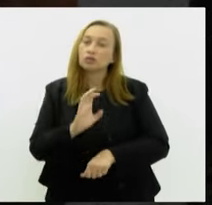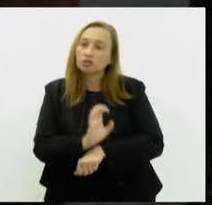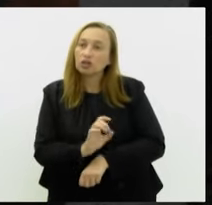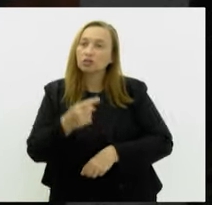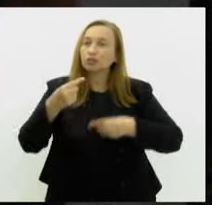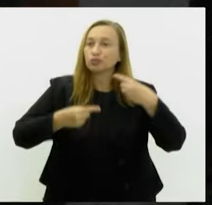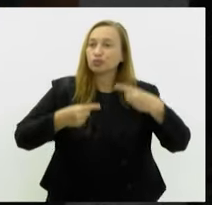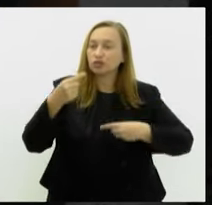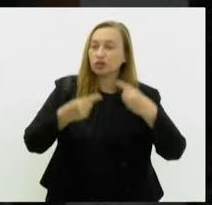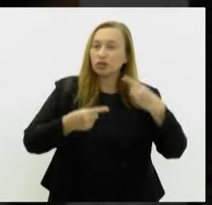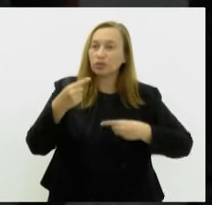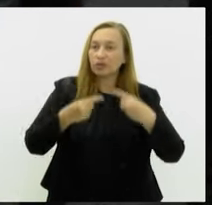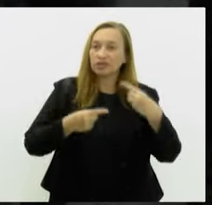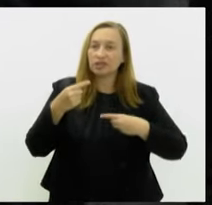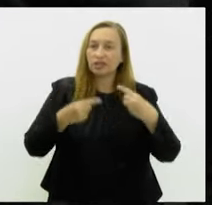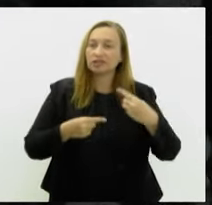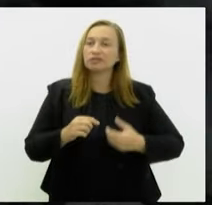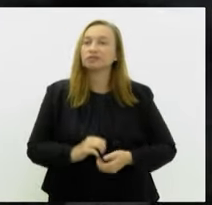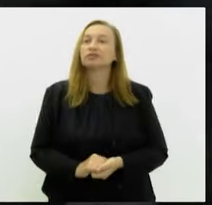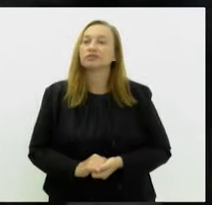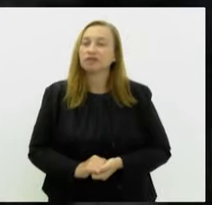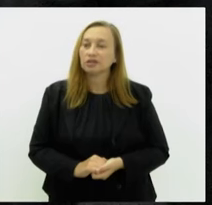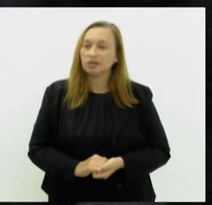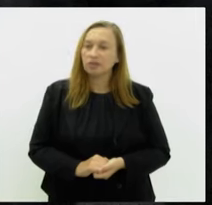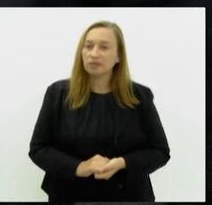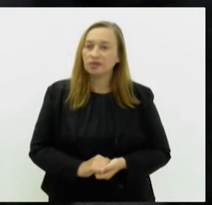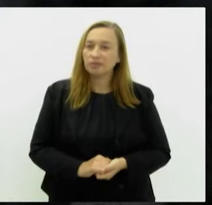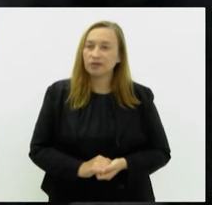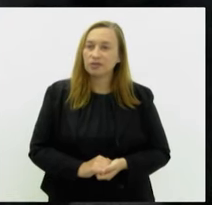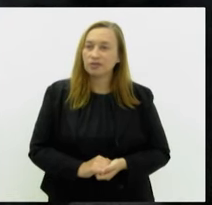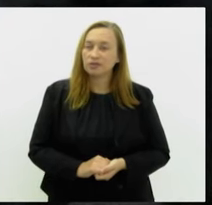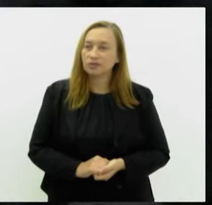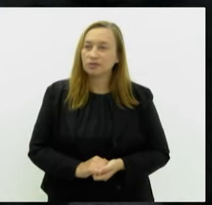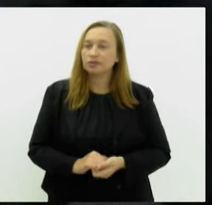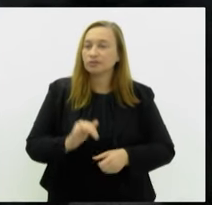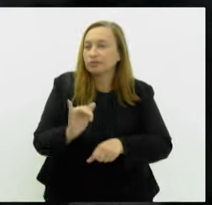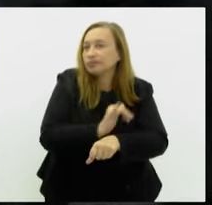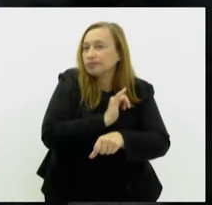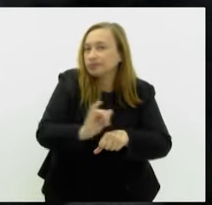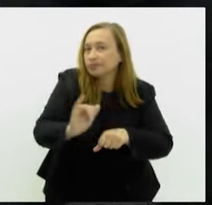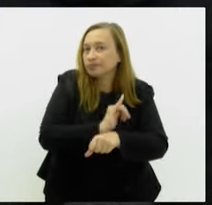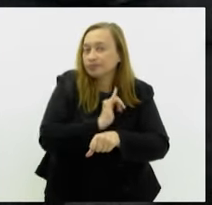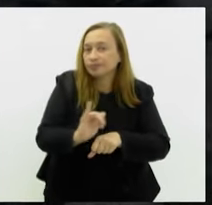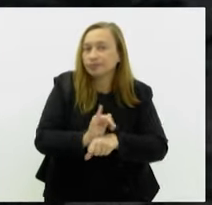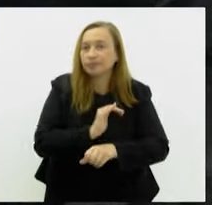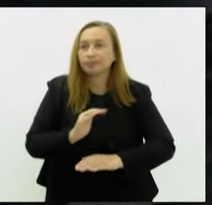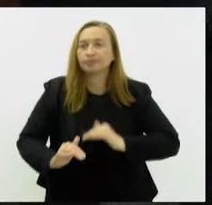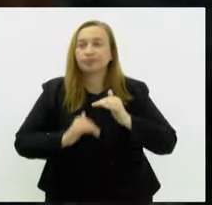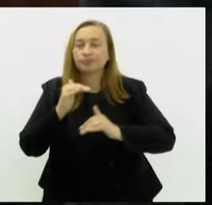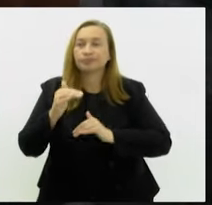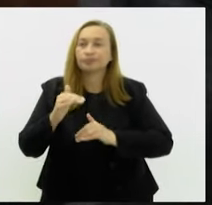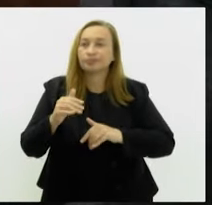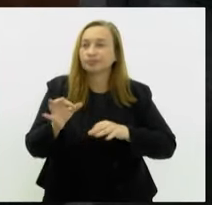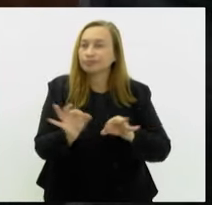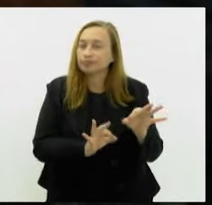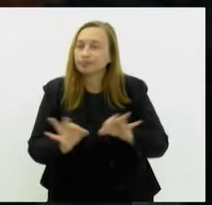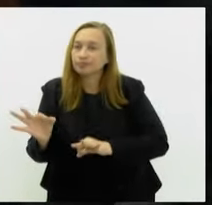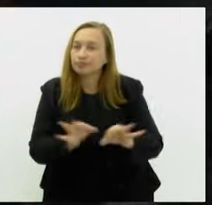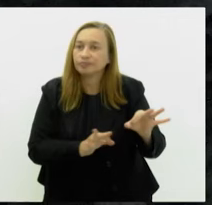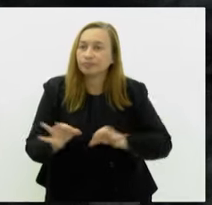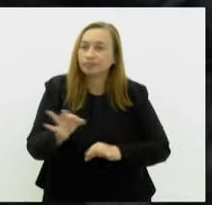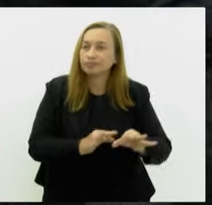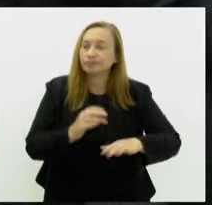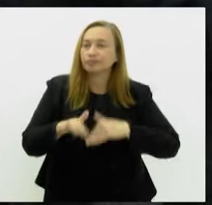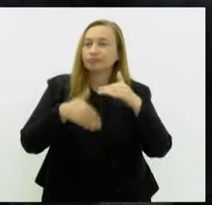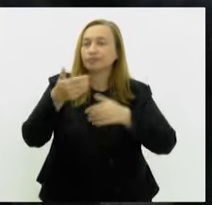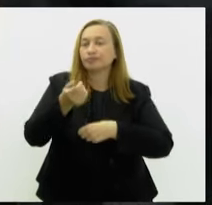de forma recorrente a questão de um planejamento estratégico, de um plano estratégico de desenvolvimento econômico